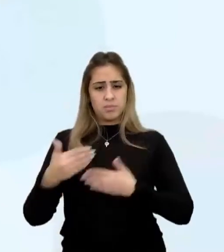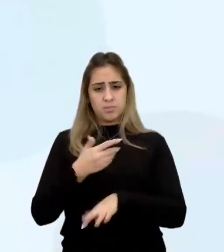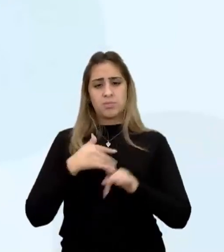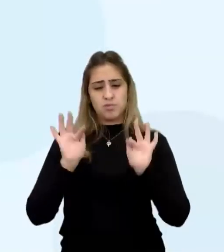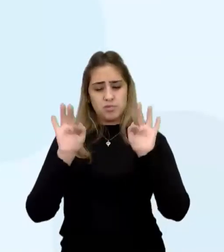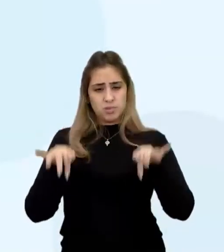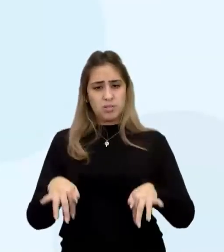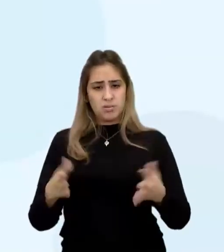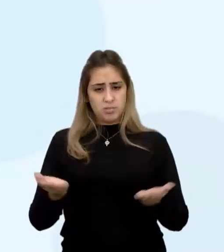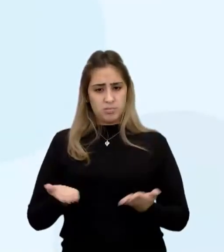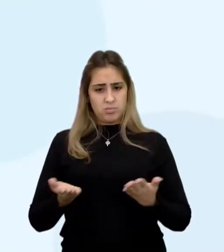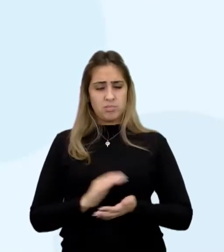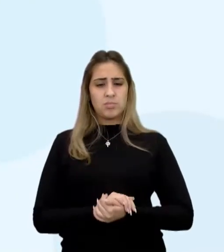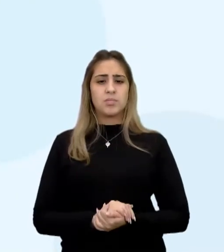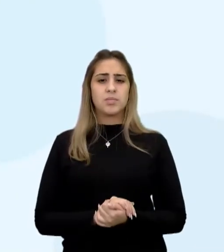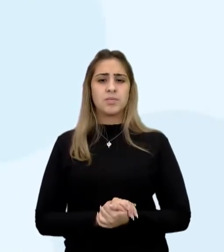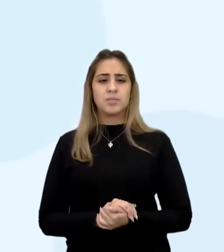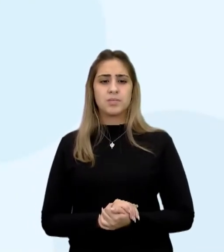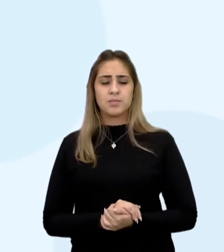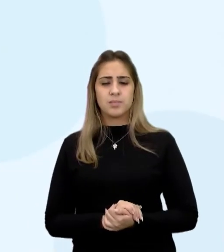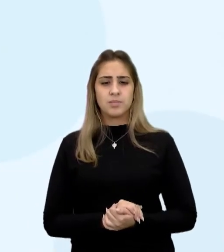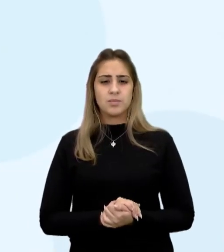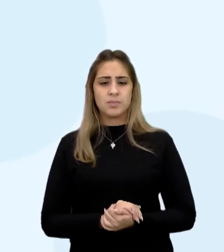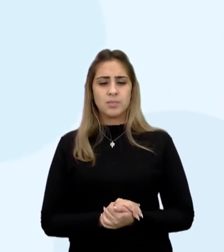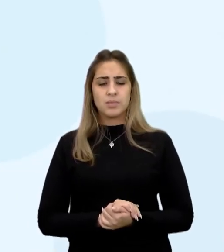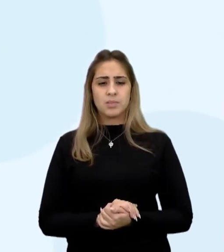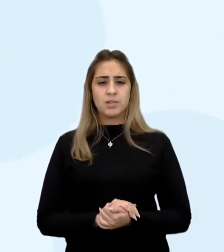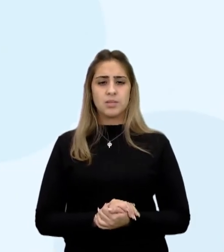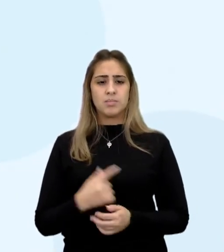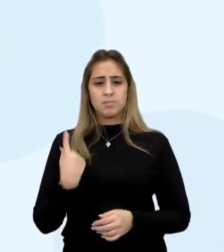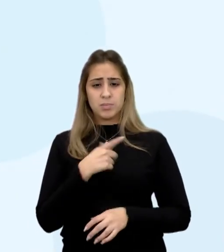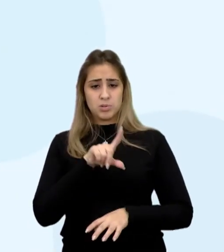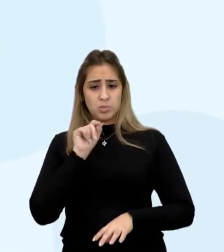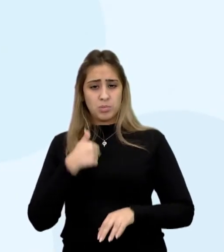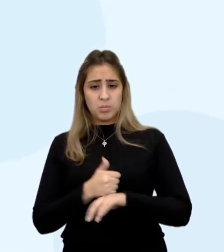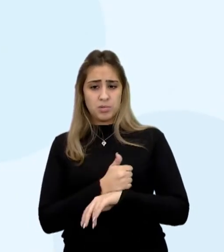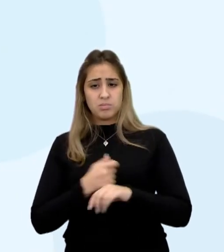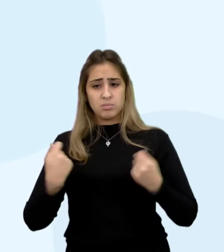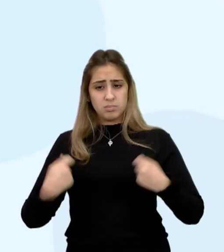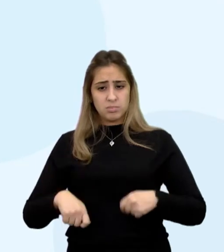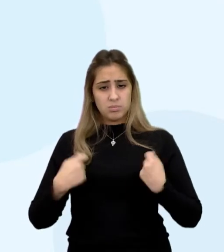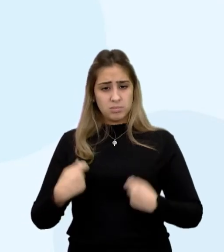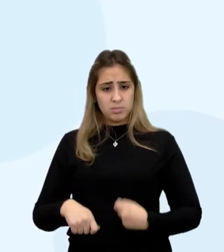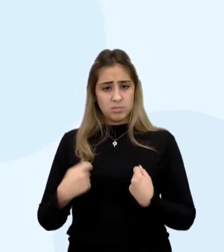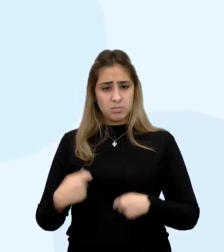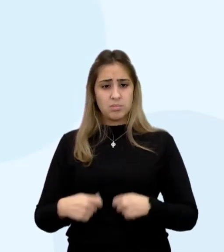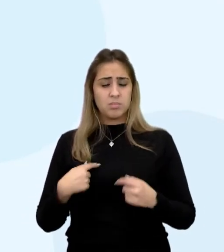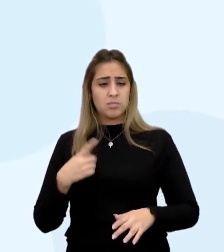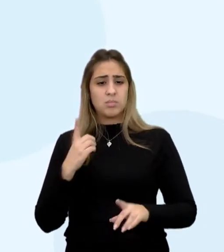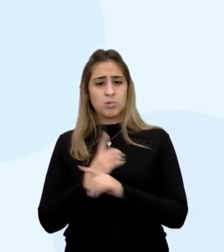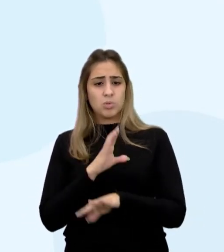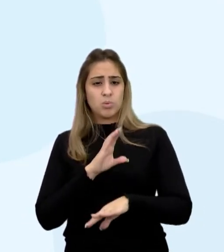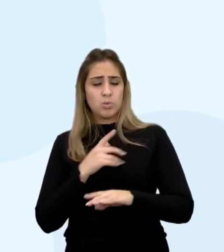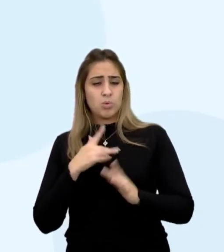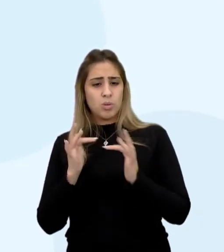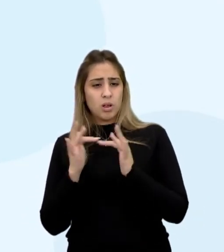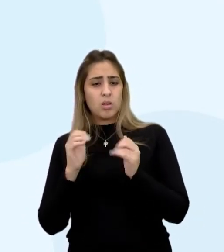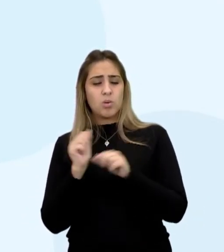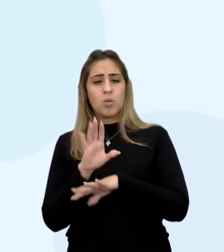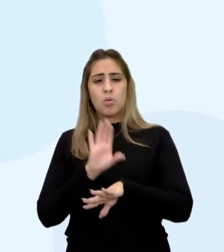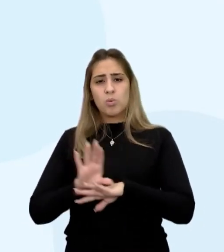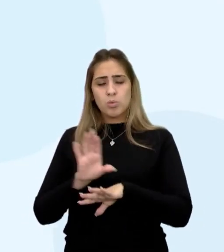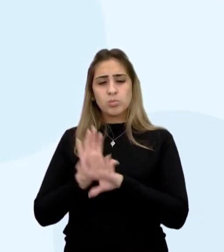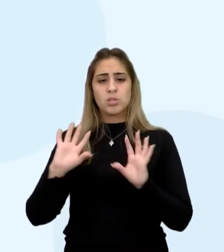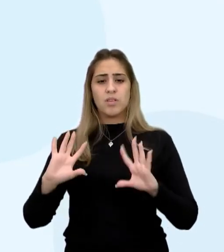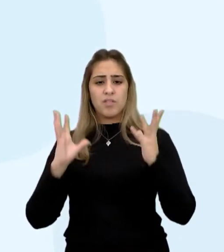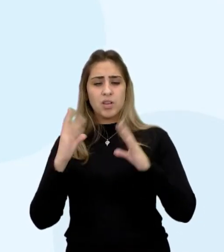a gente concluir a nossa aula, diz lá, para escolher uma profissão, faz-se necessário entrar em contato com